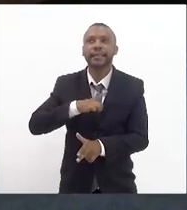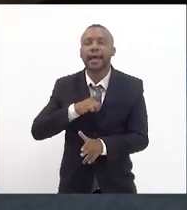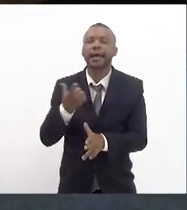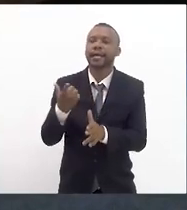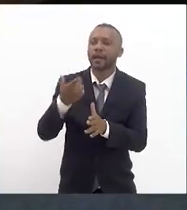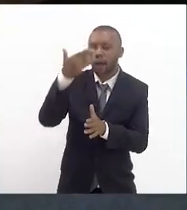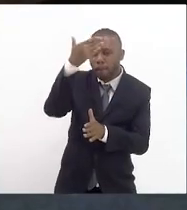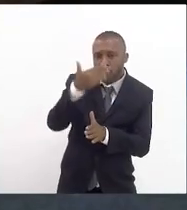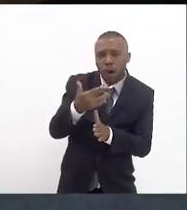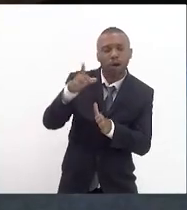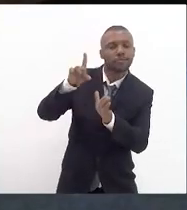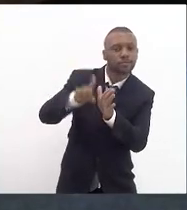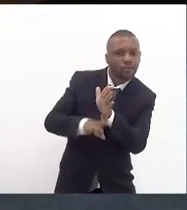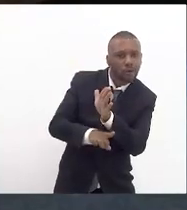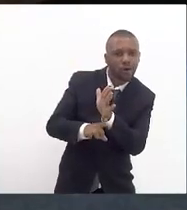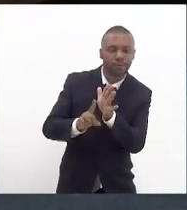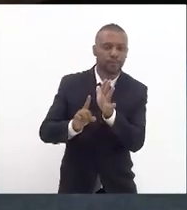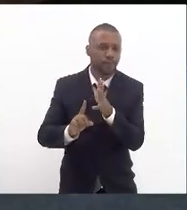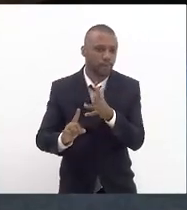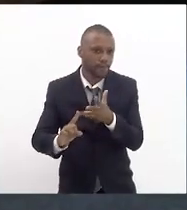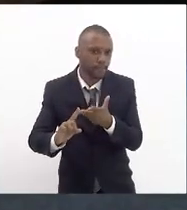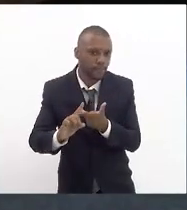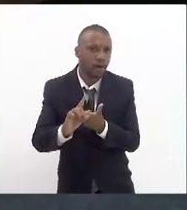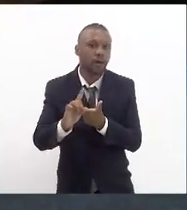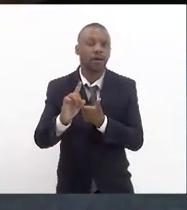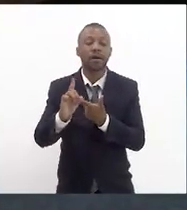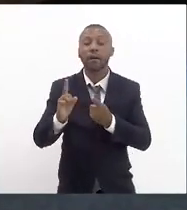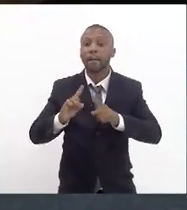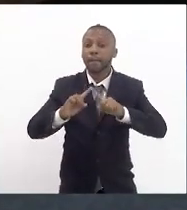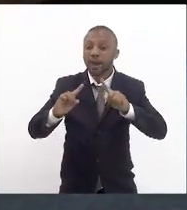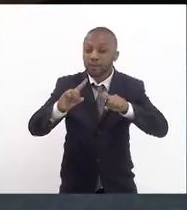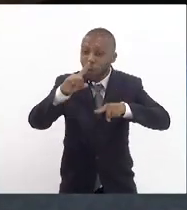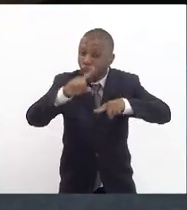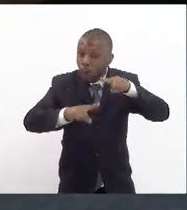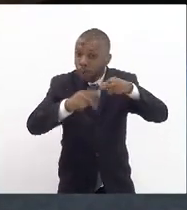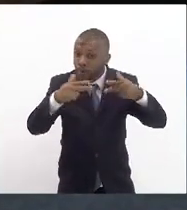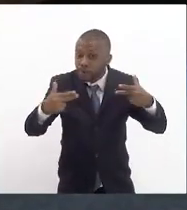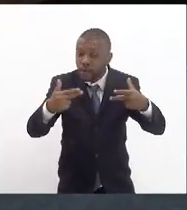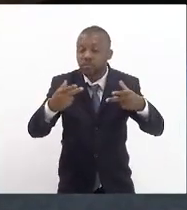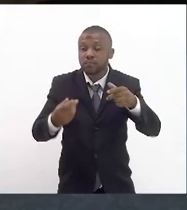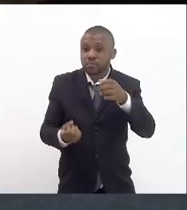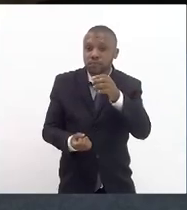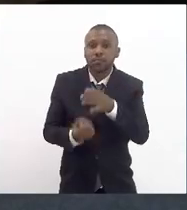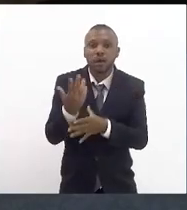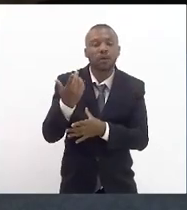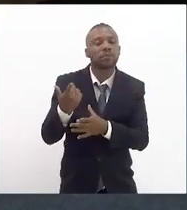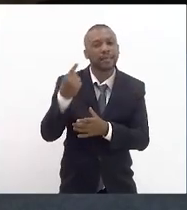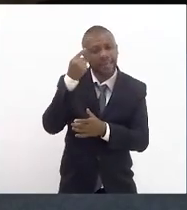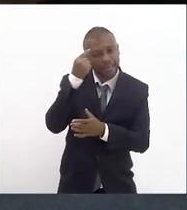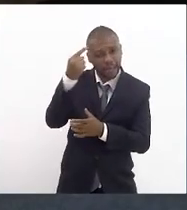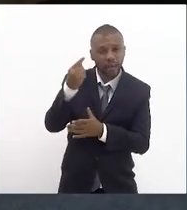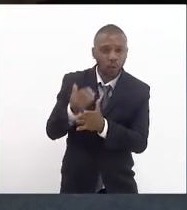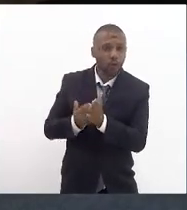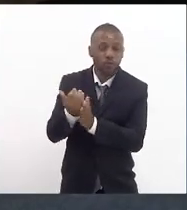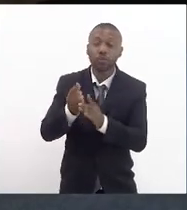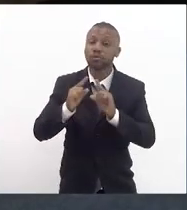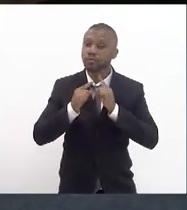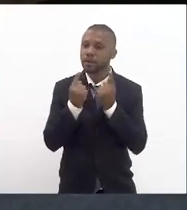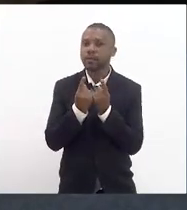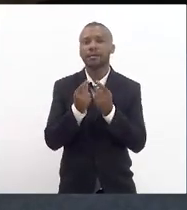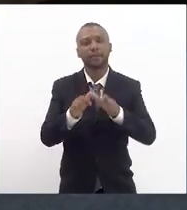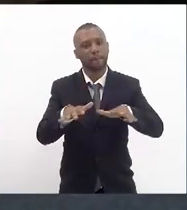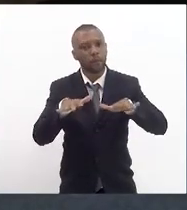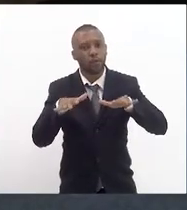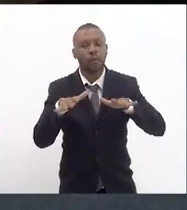tem a amostragem, etc. Isso foi objeto de uma audiência pública com a equipe da Secretaria de Cultura,